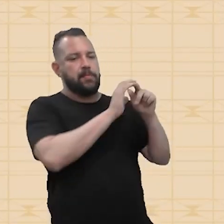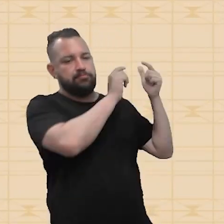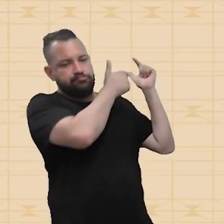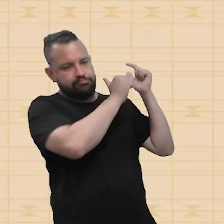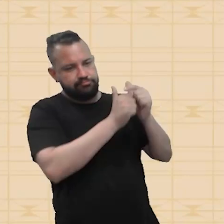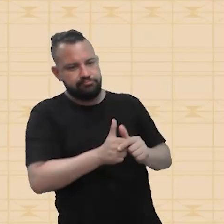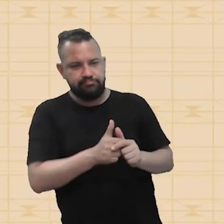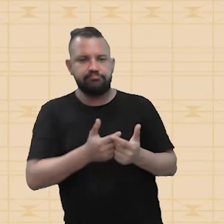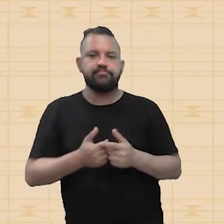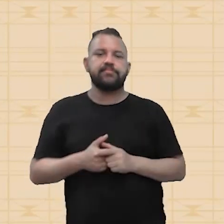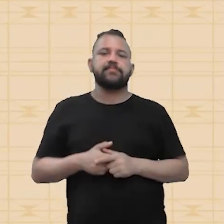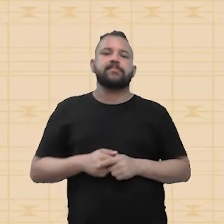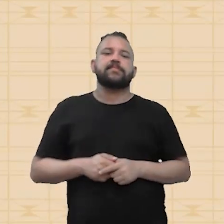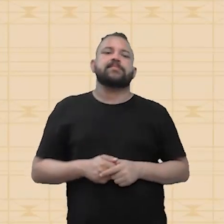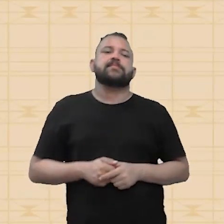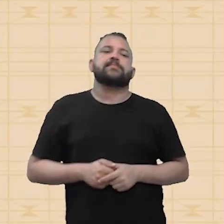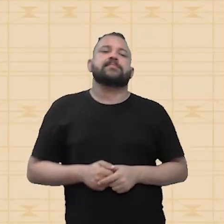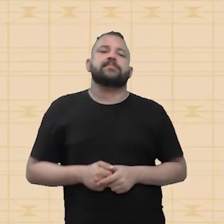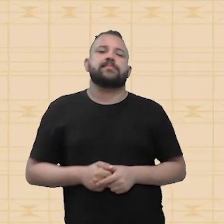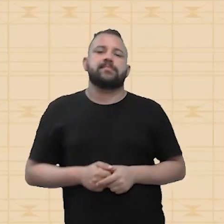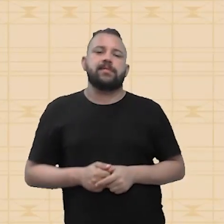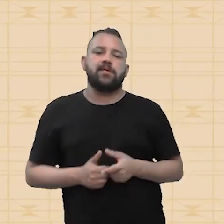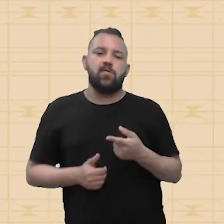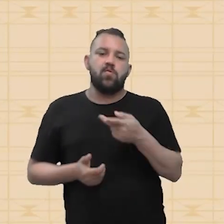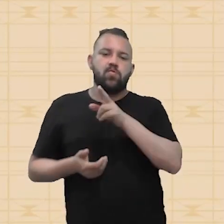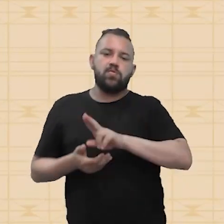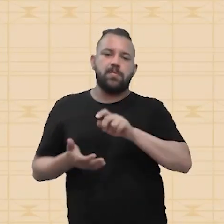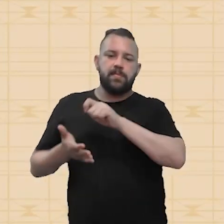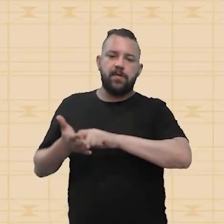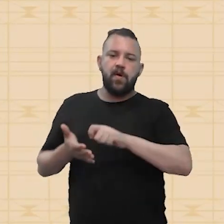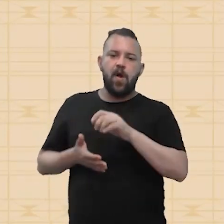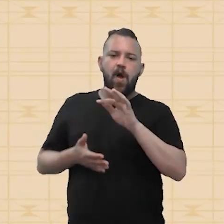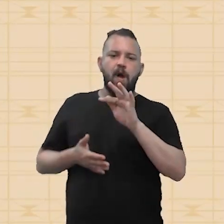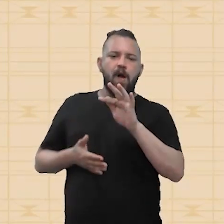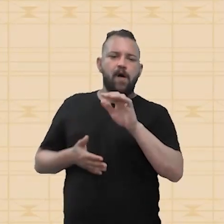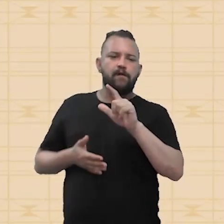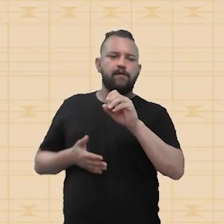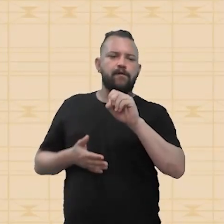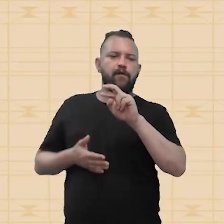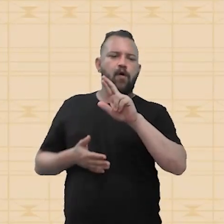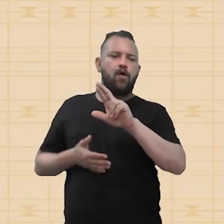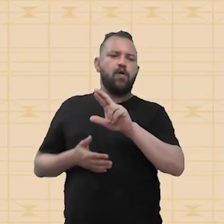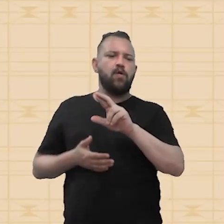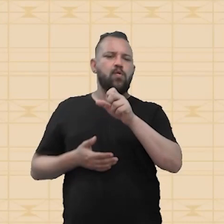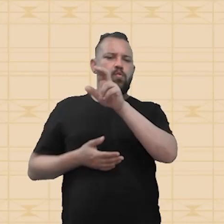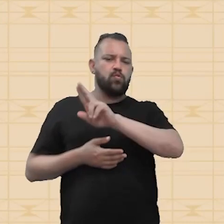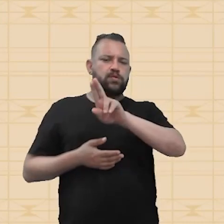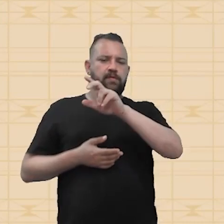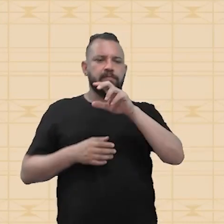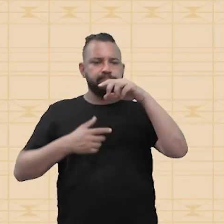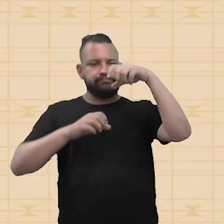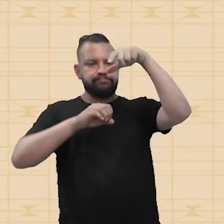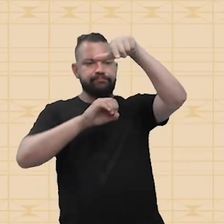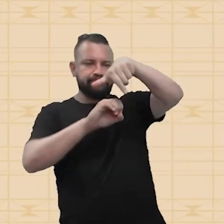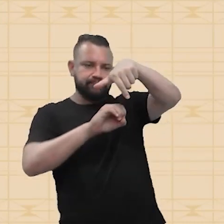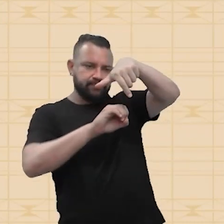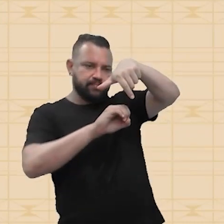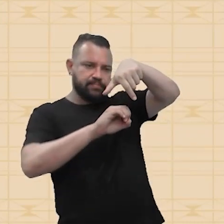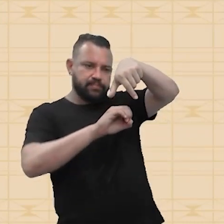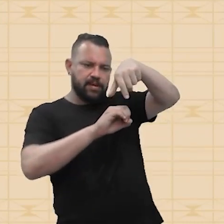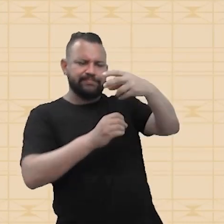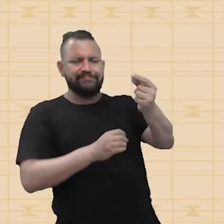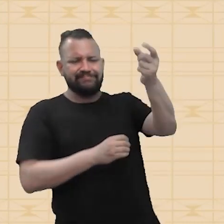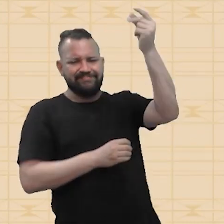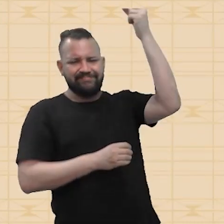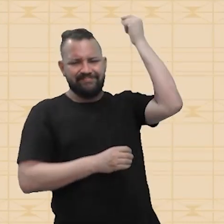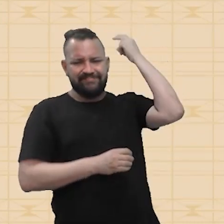lá, dá uma olhada lá. Grafia que caiu em desuso. Flor. Antes era acentuado, ó, cor, isso há muito